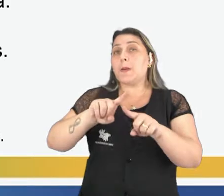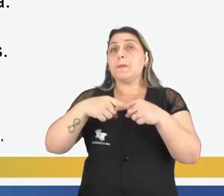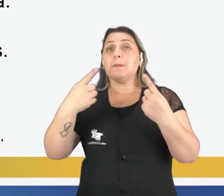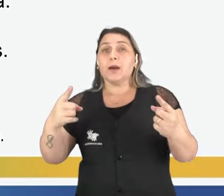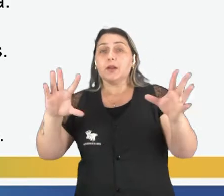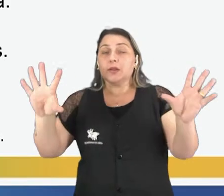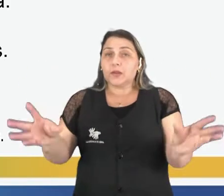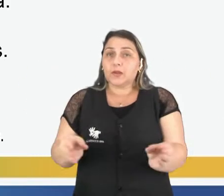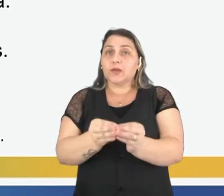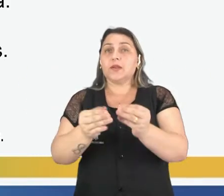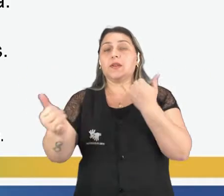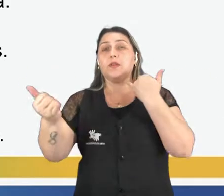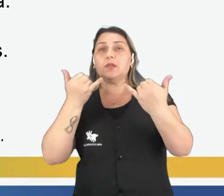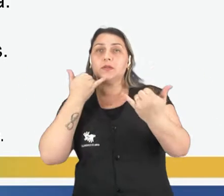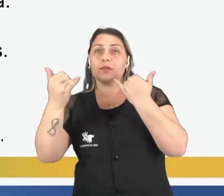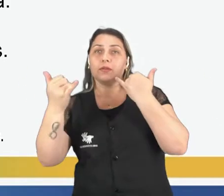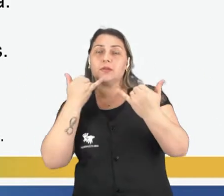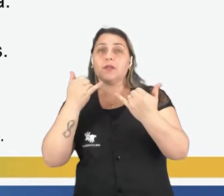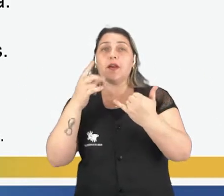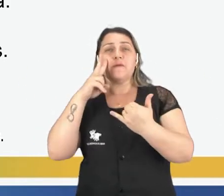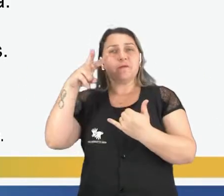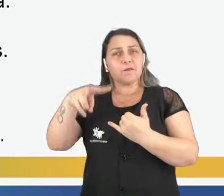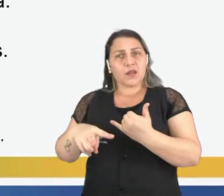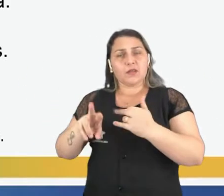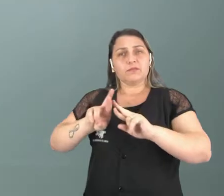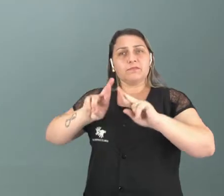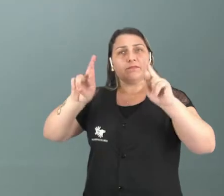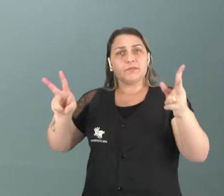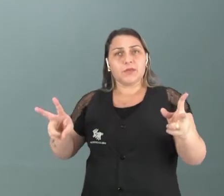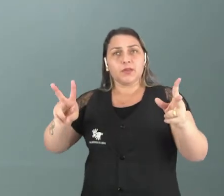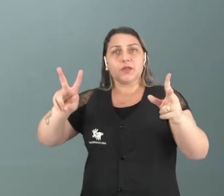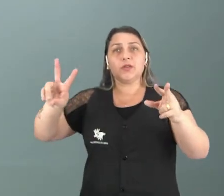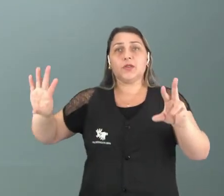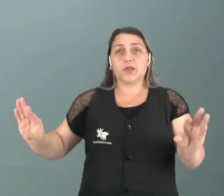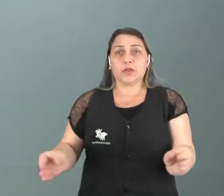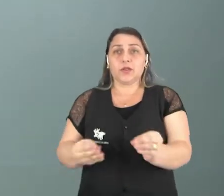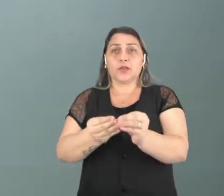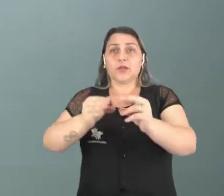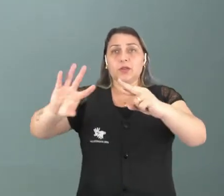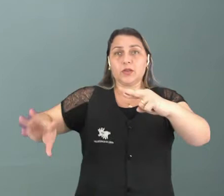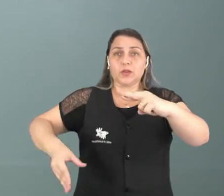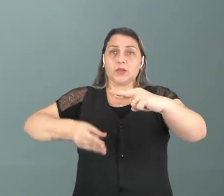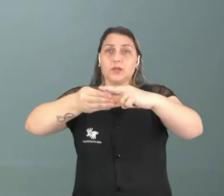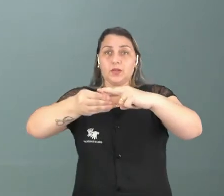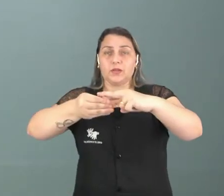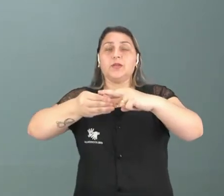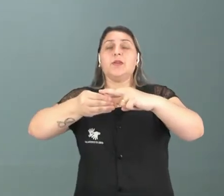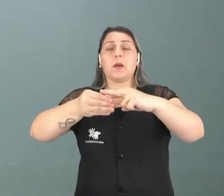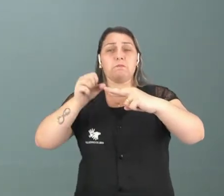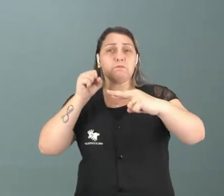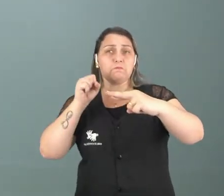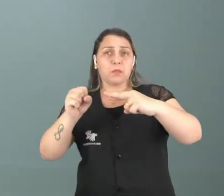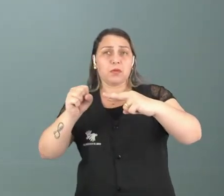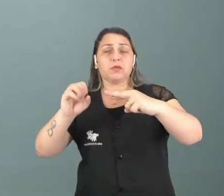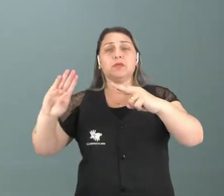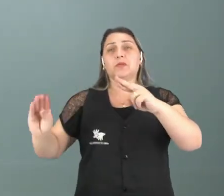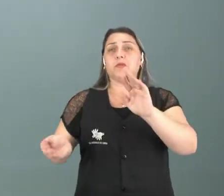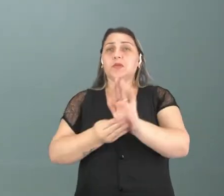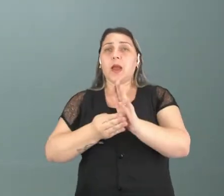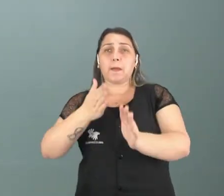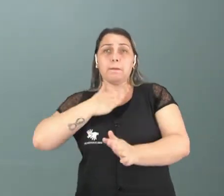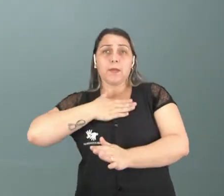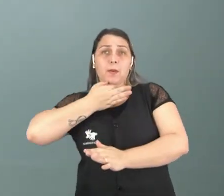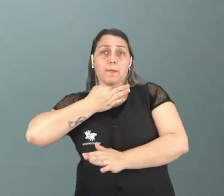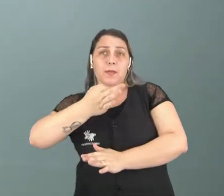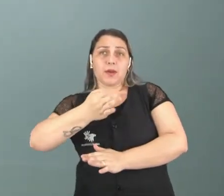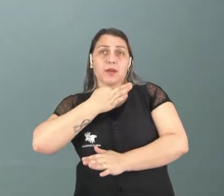sintetizar informações. Então, vocês viram a diferença de resumo e resenha? A resenha eu posso até colocar a minha